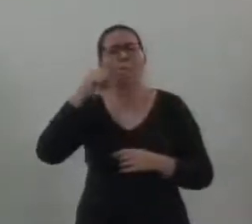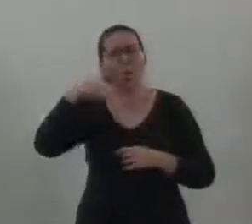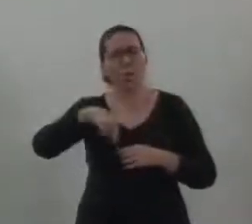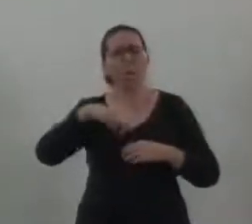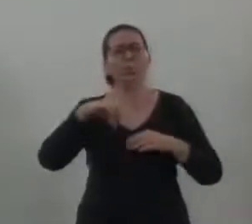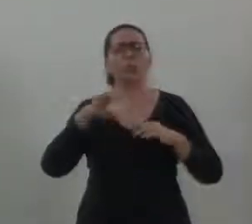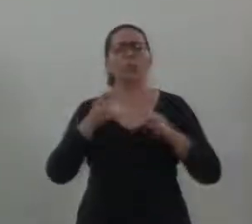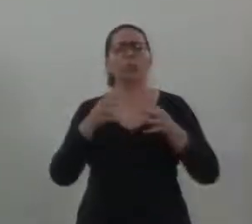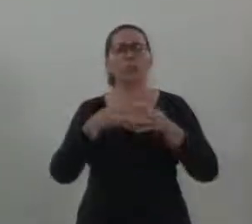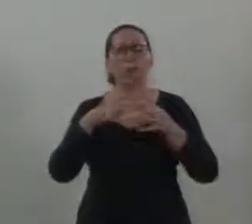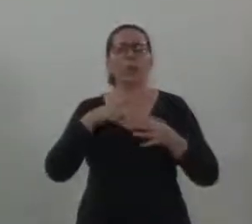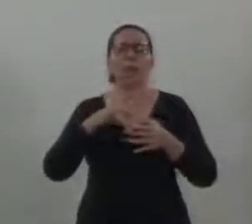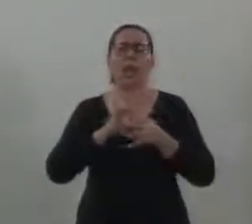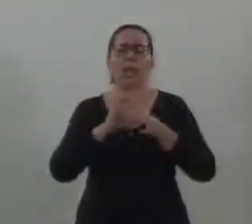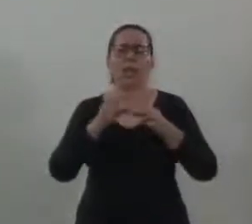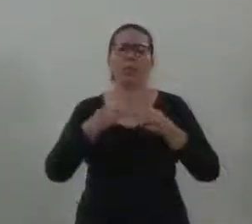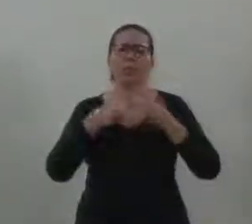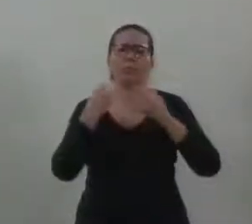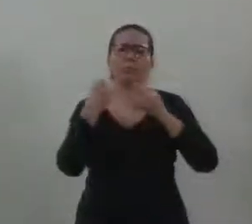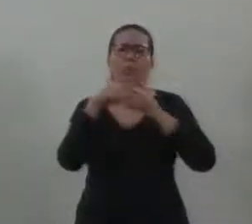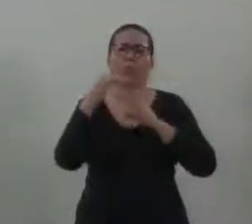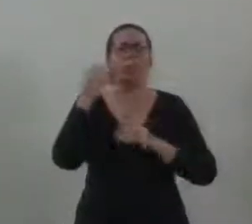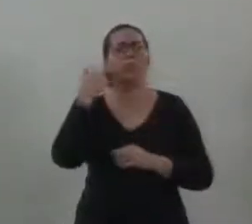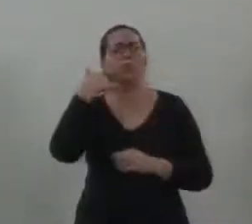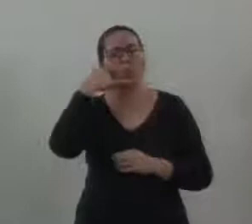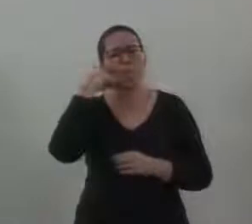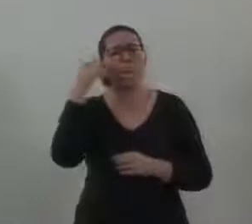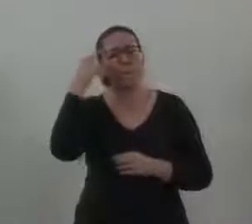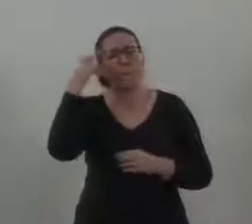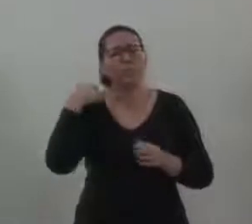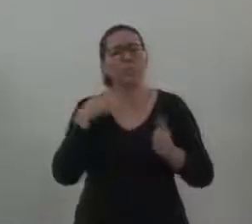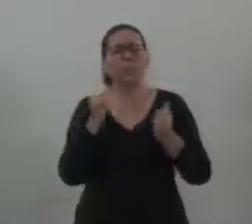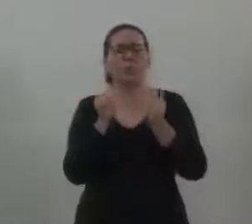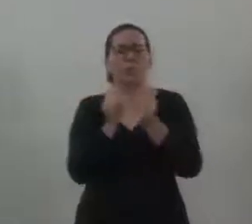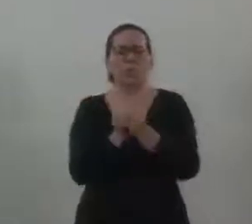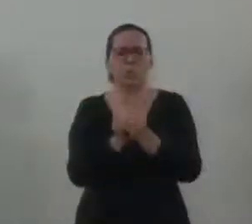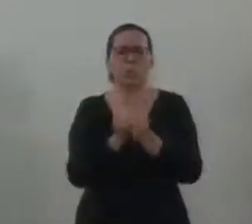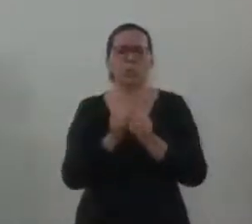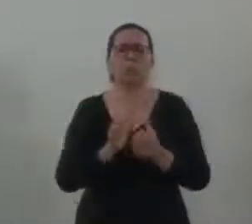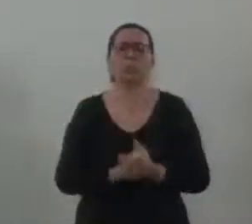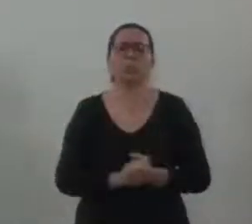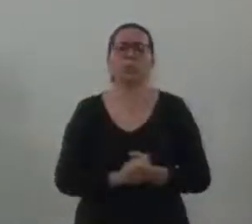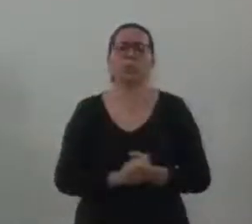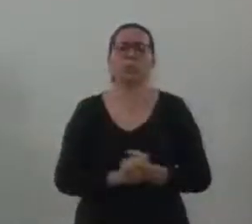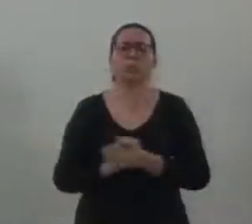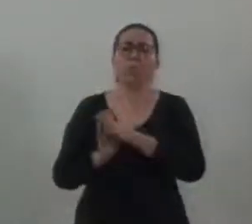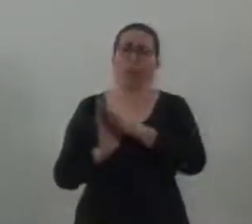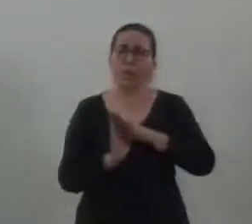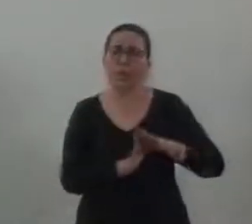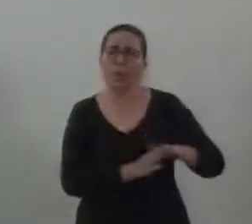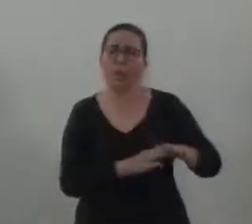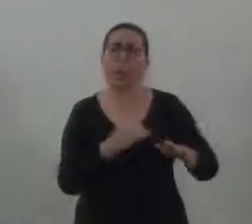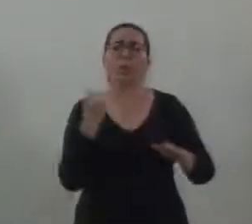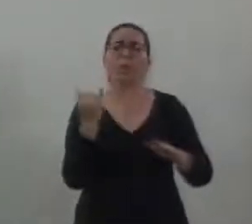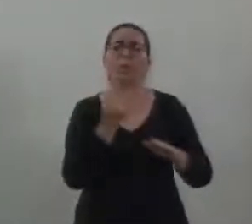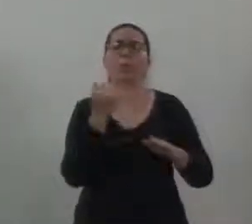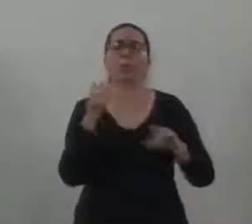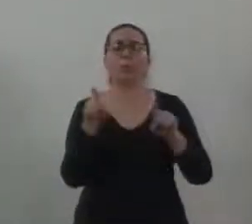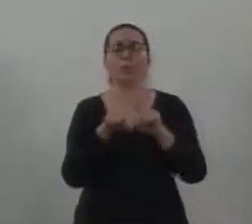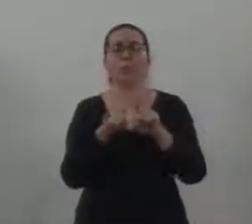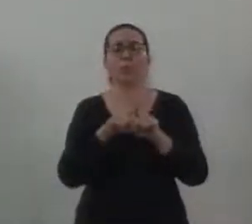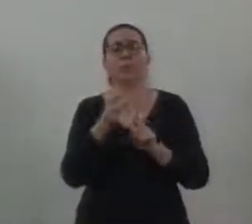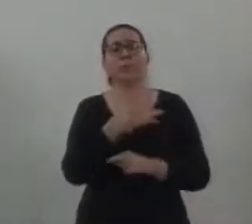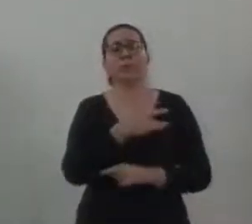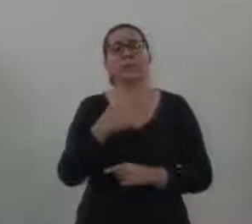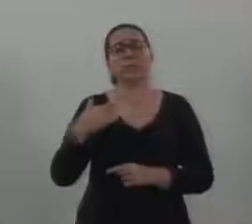está disponibilizado também. Eu acho que é importante a gente pensar junto. Uma outra questão que a gente não pode esquecer é a questão da